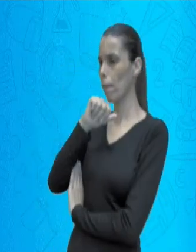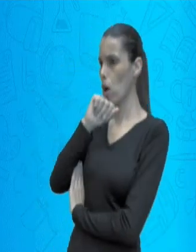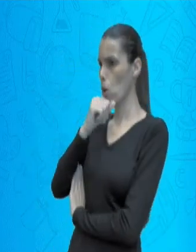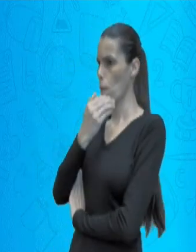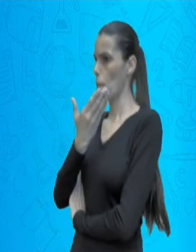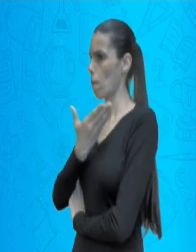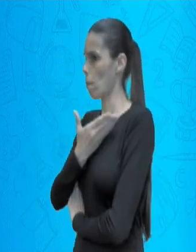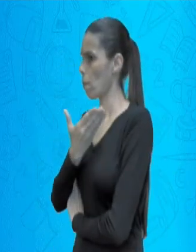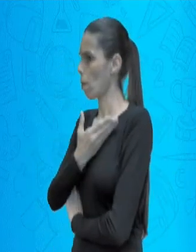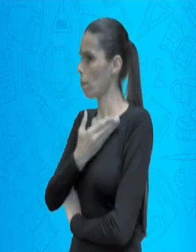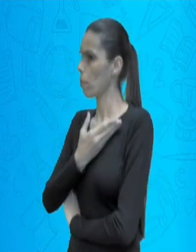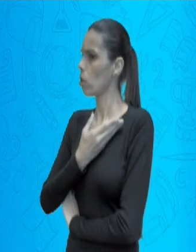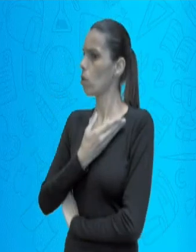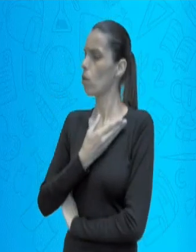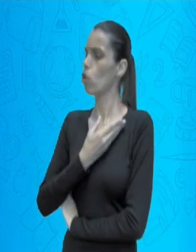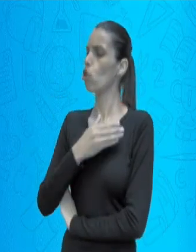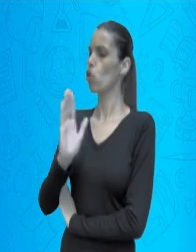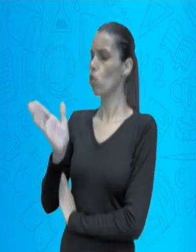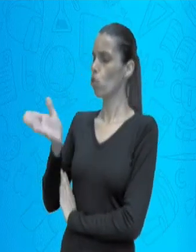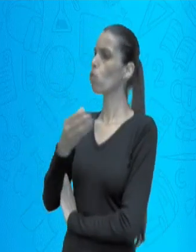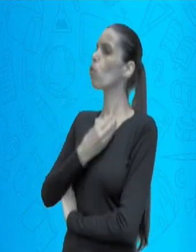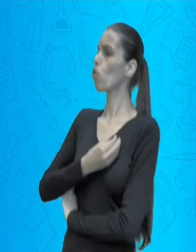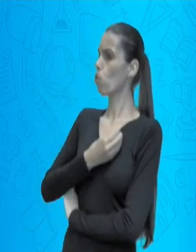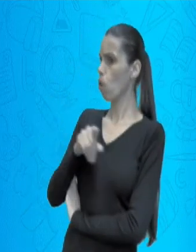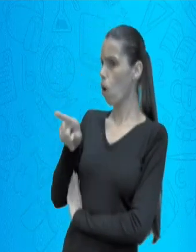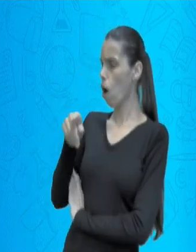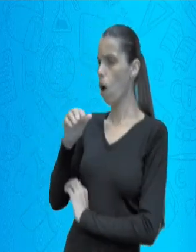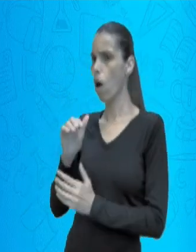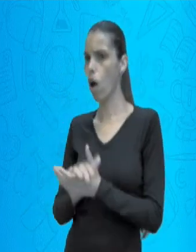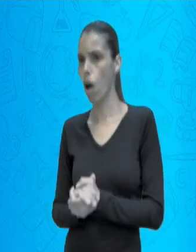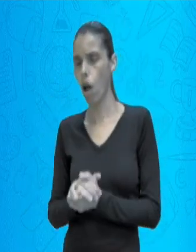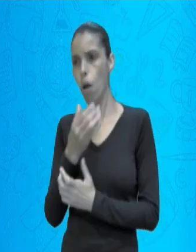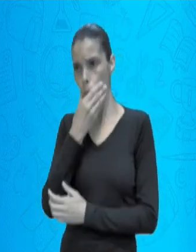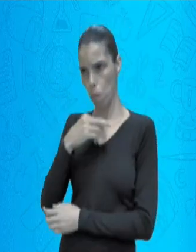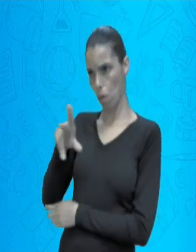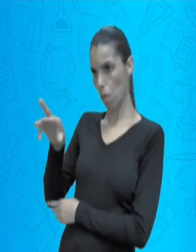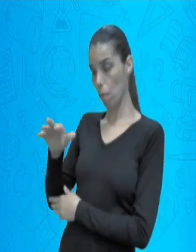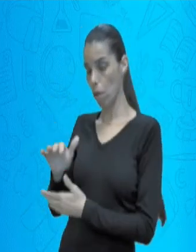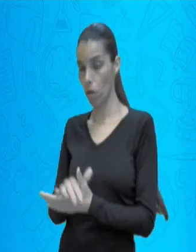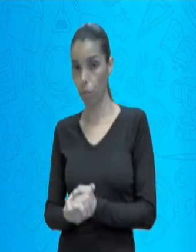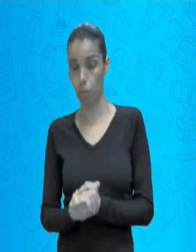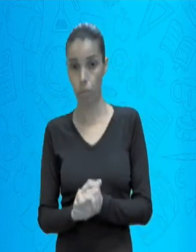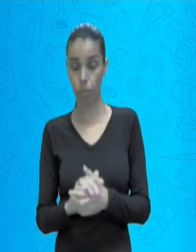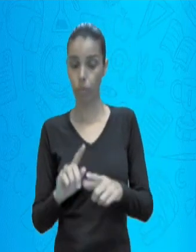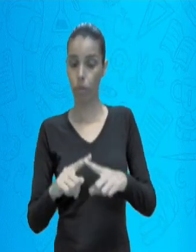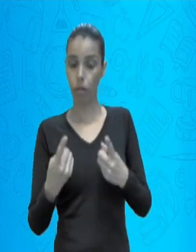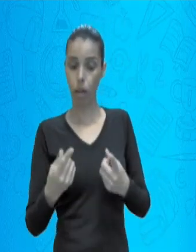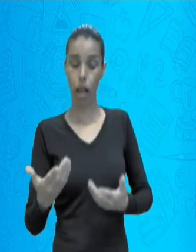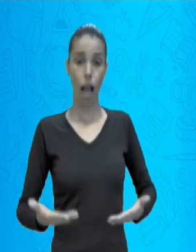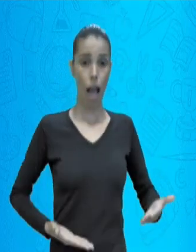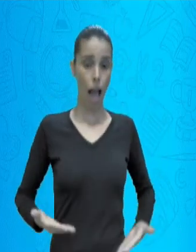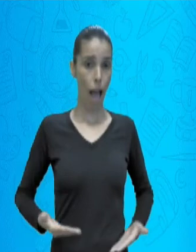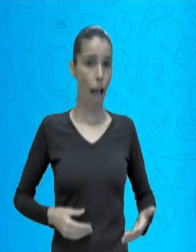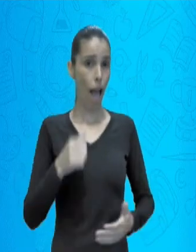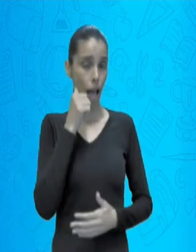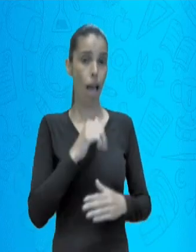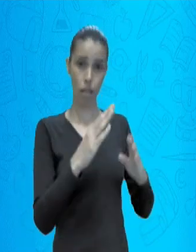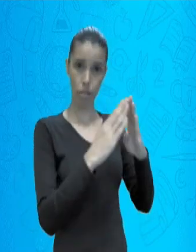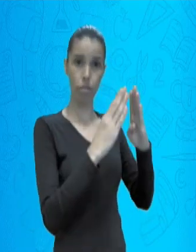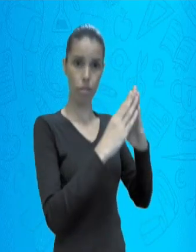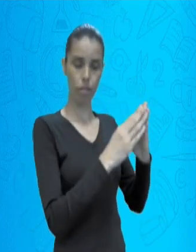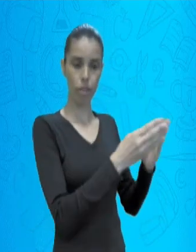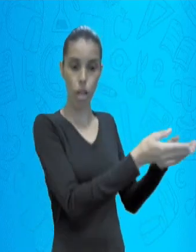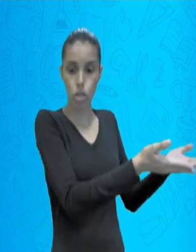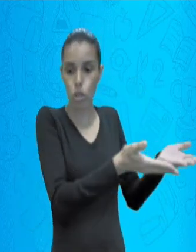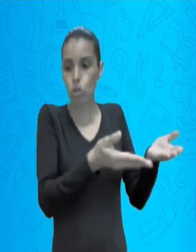meu irmão e ele está aqui do meu lado. A ajudante da casa trouxe um livro, e era o